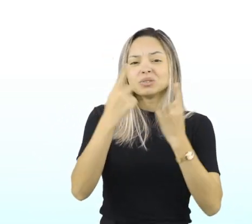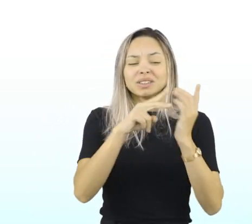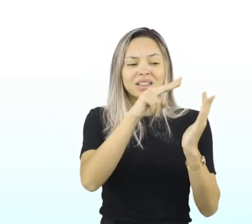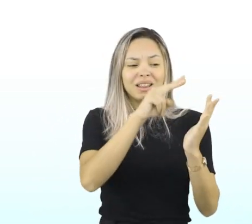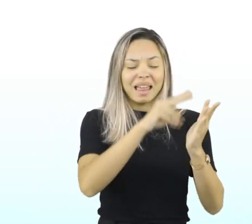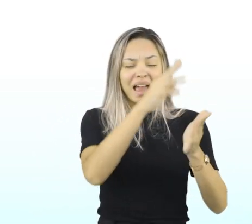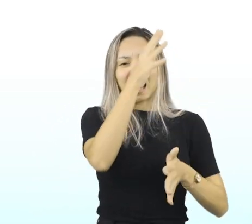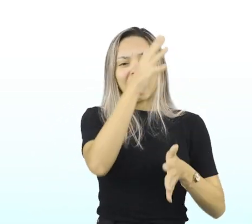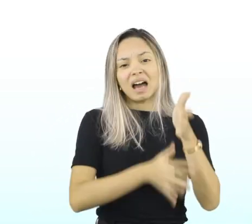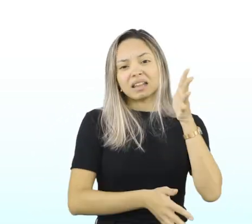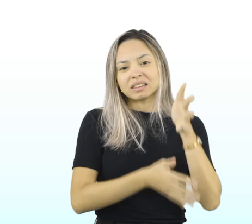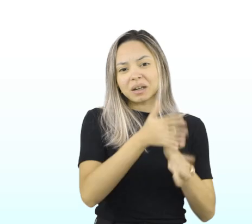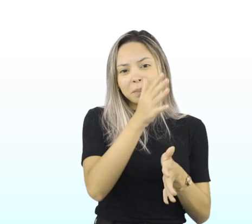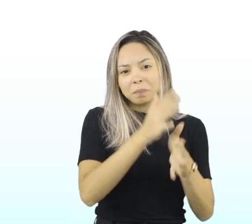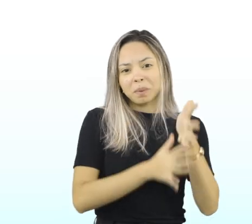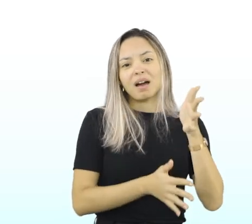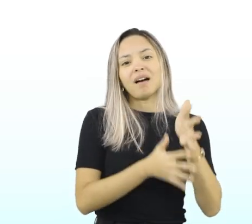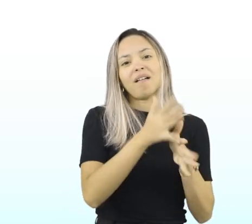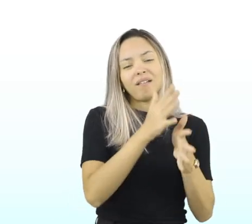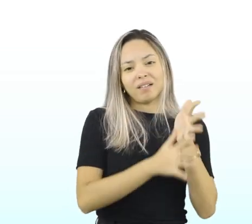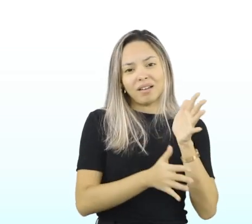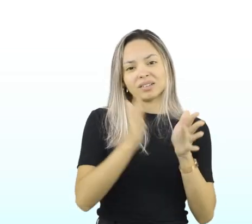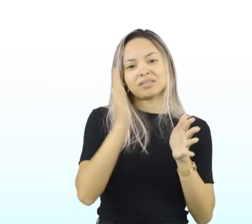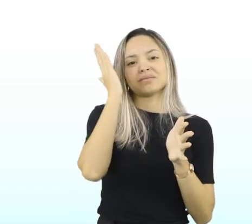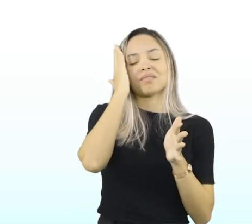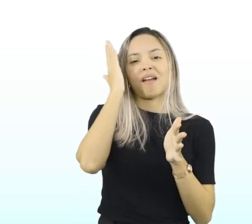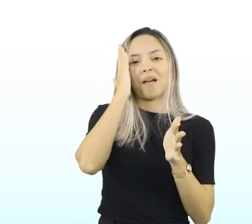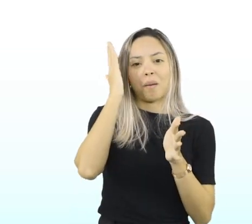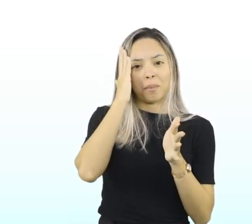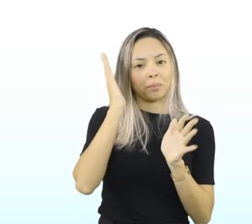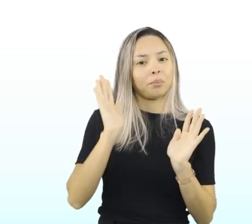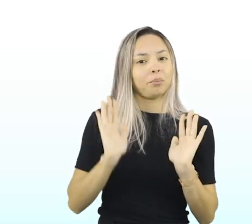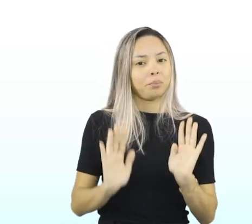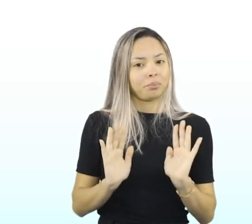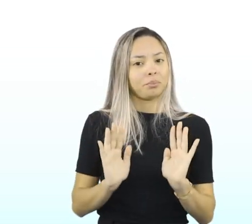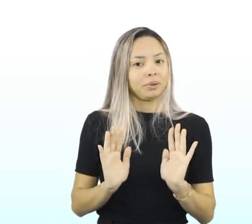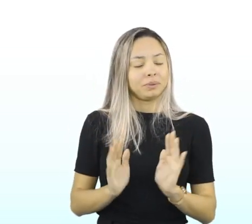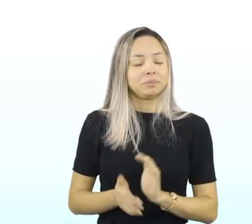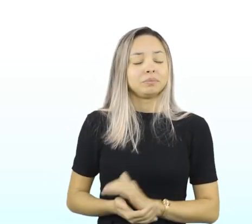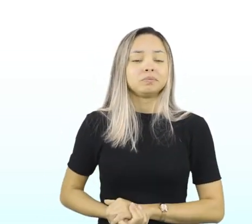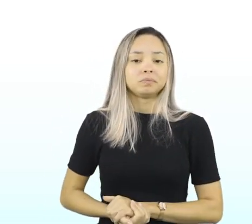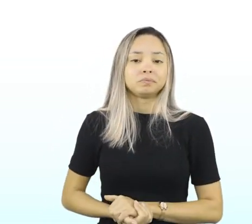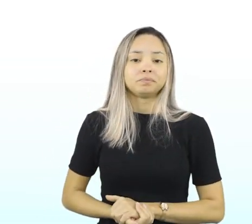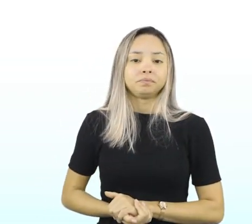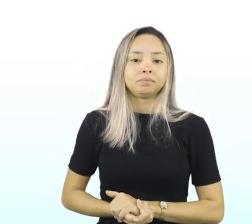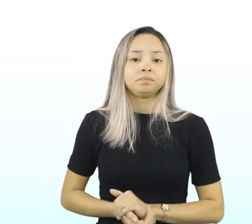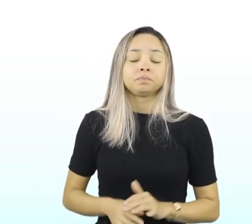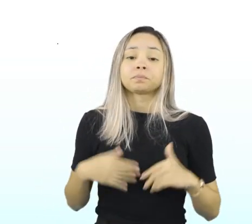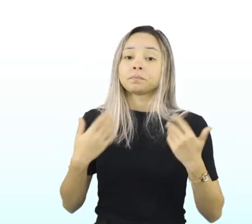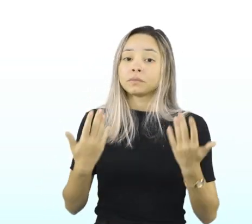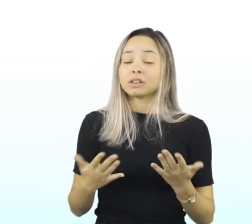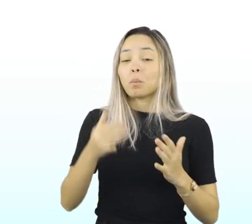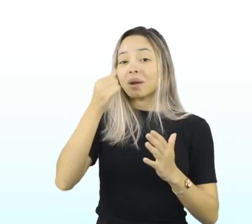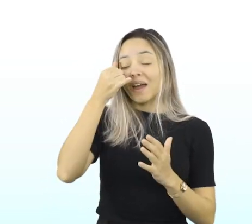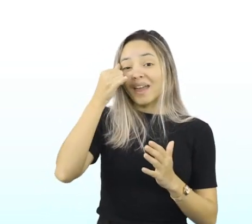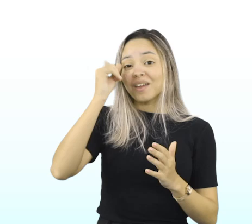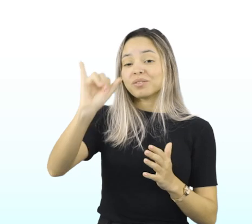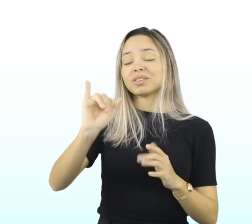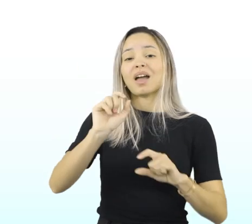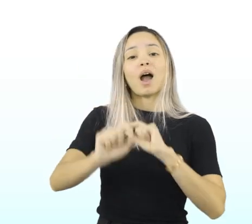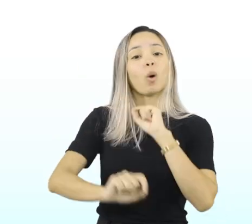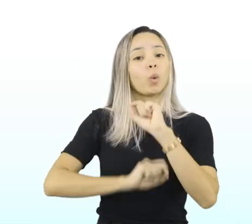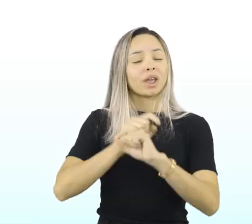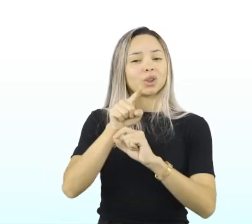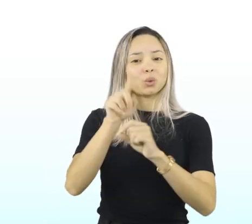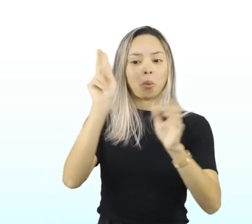às vezes você interpreta, quando você pega o texto de apoio está dizendo algo totalmente diferente, então alguma coisa você entendeu errado. E aí, para